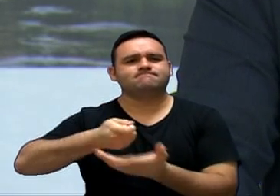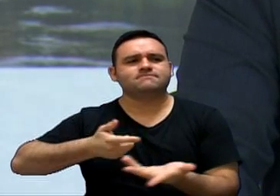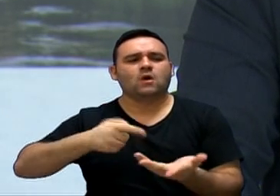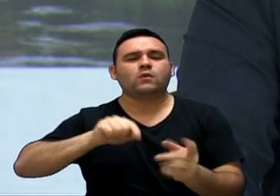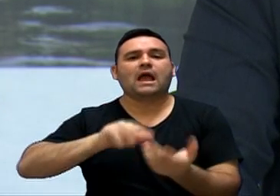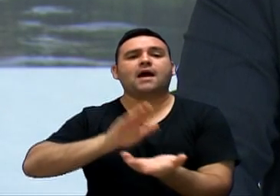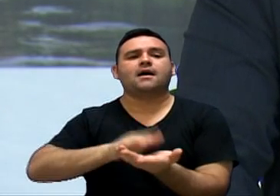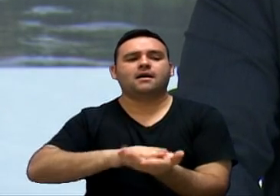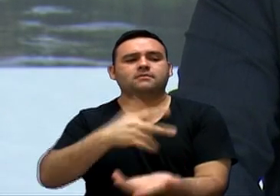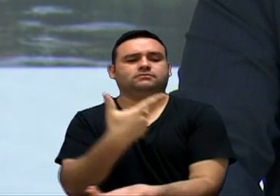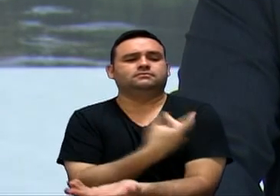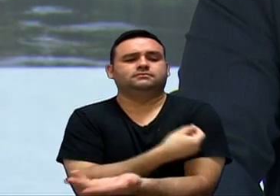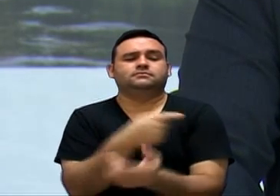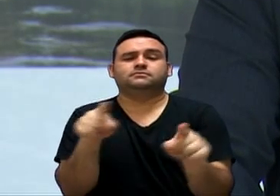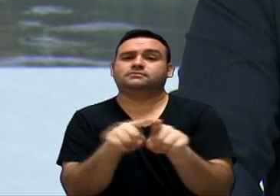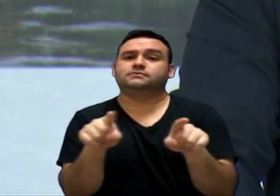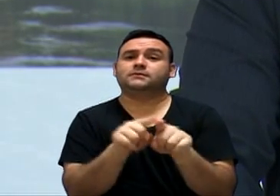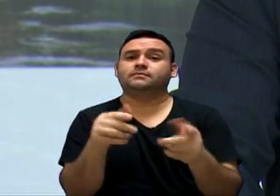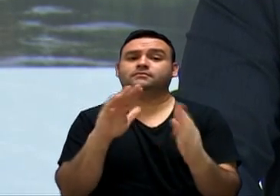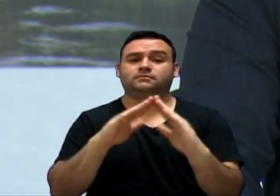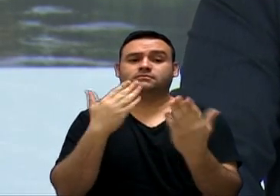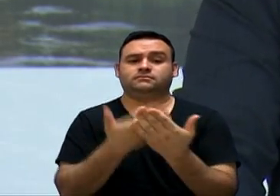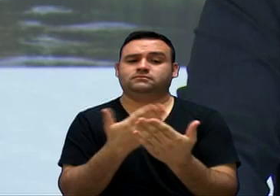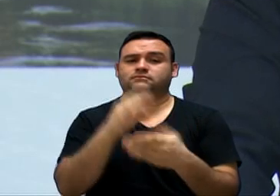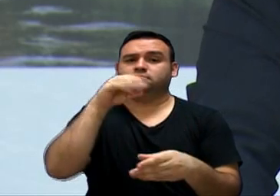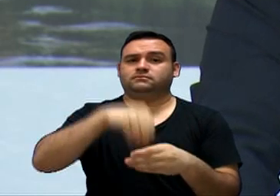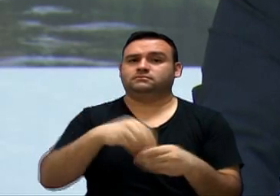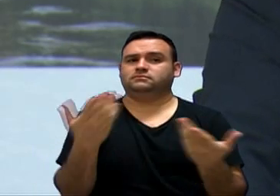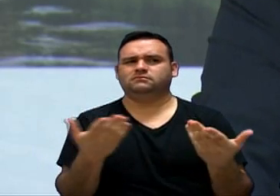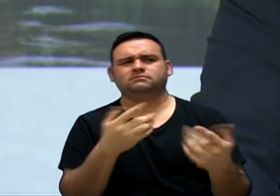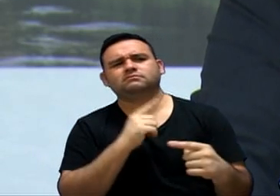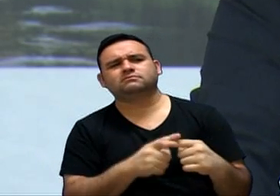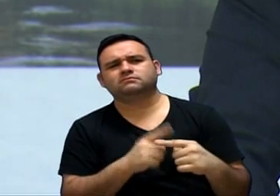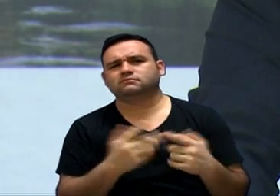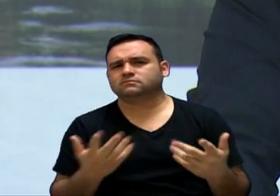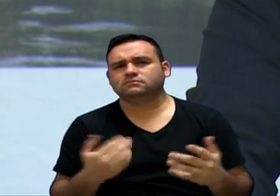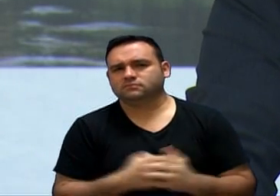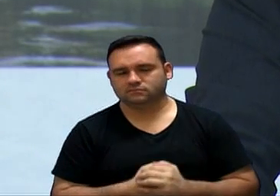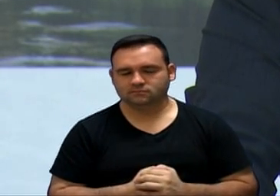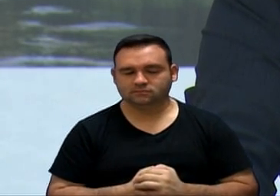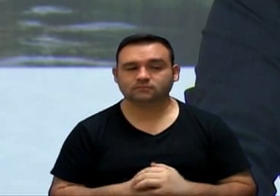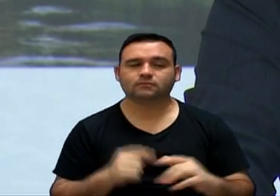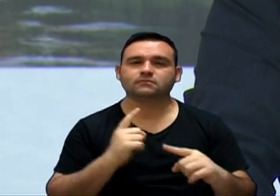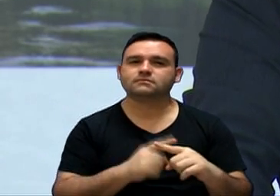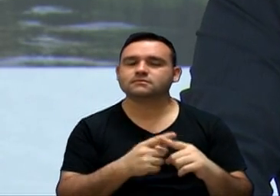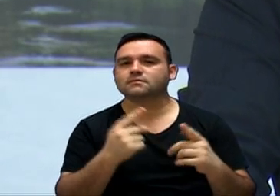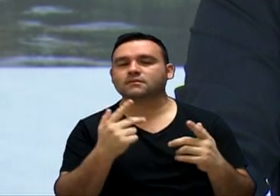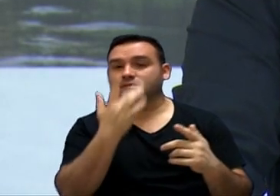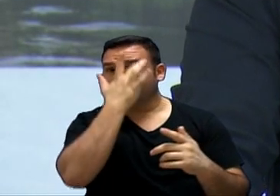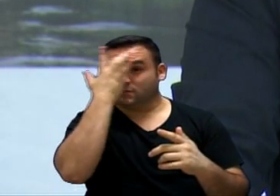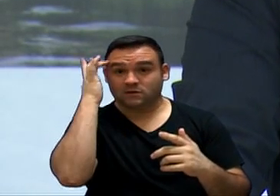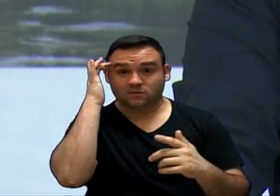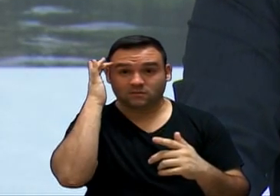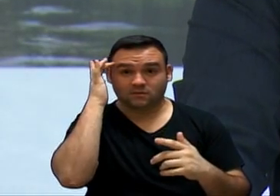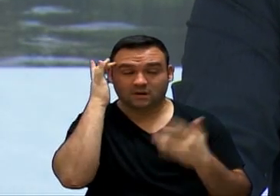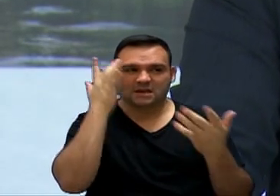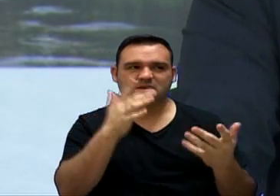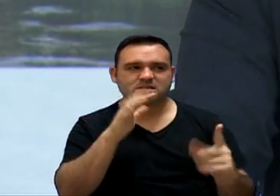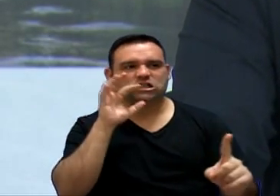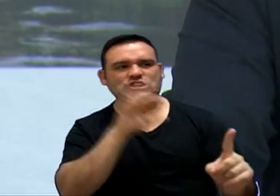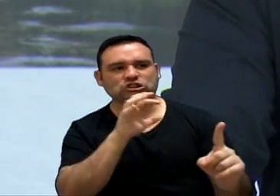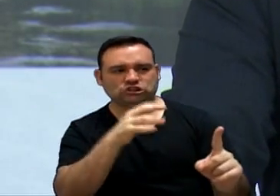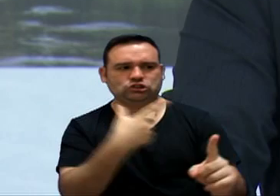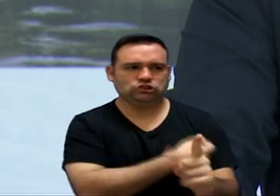exigir a vacinação, inclusive nas escolas. Em hipótese alguma, o cidadão deve ser